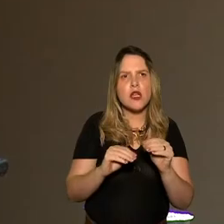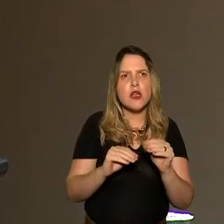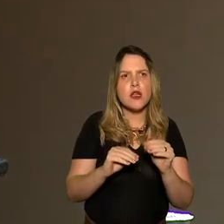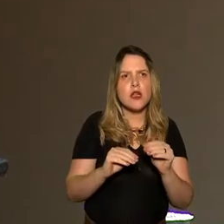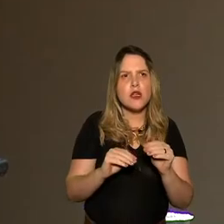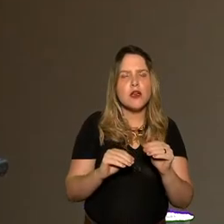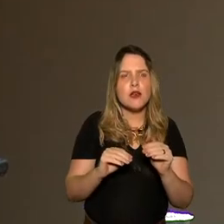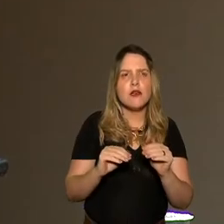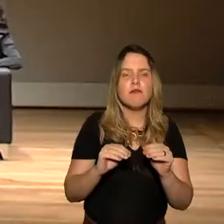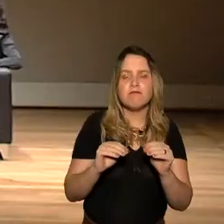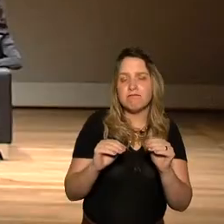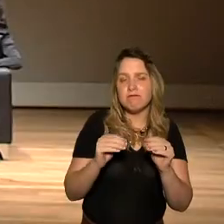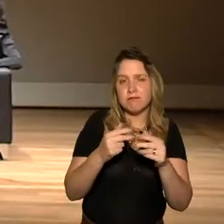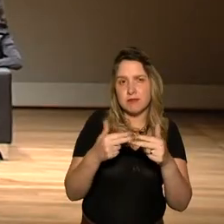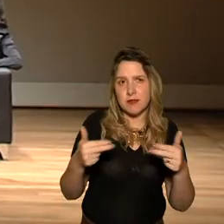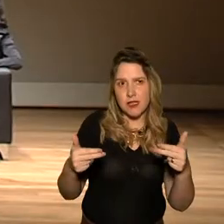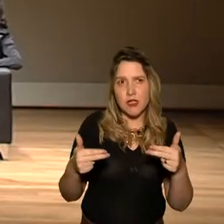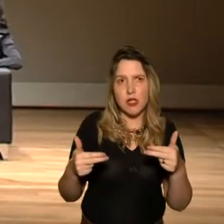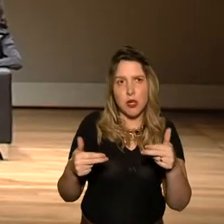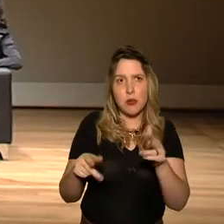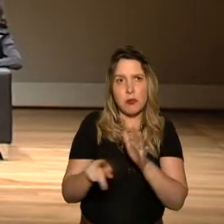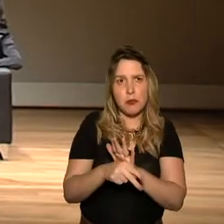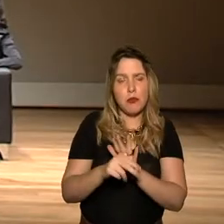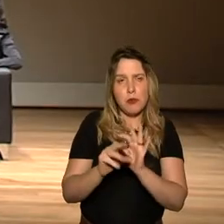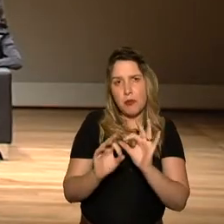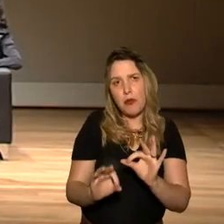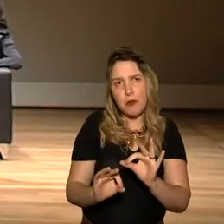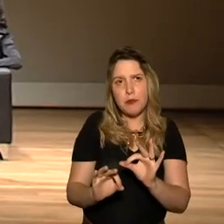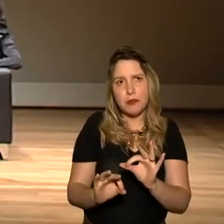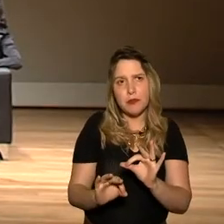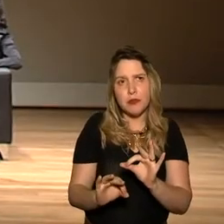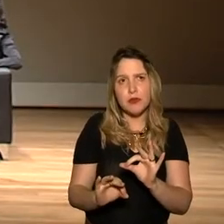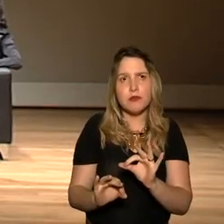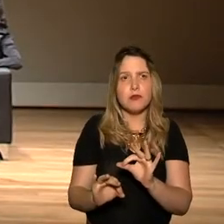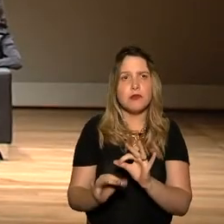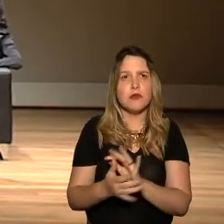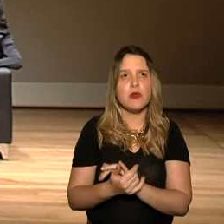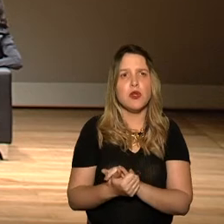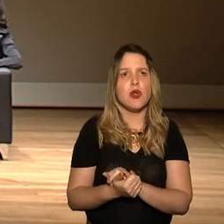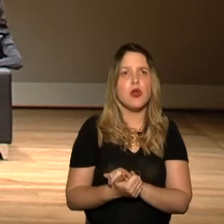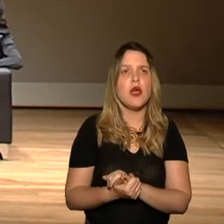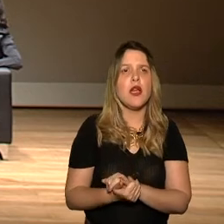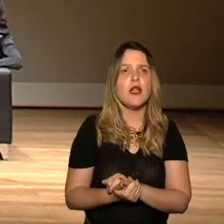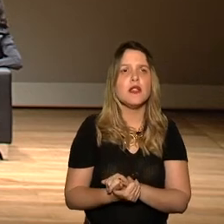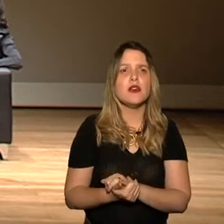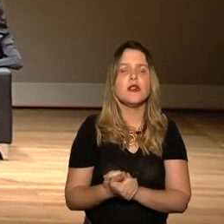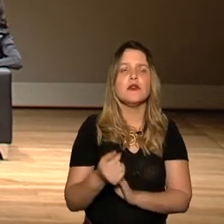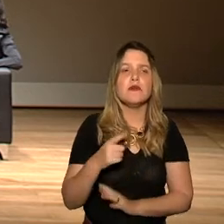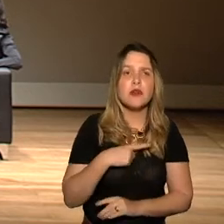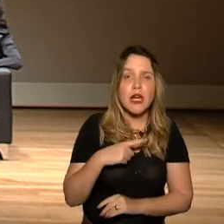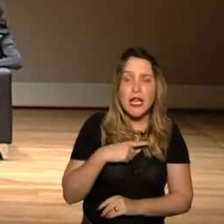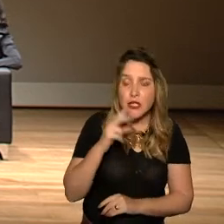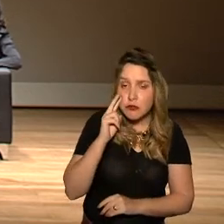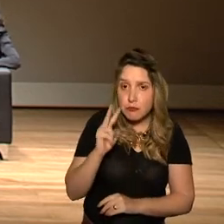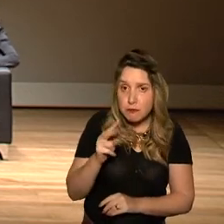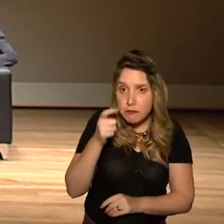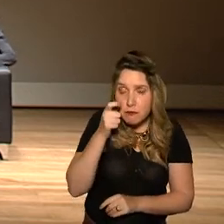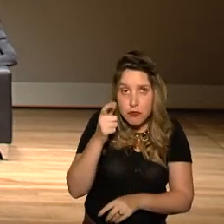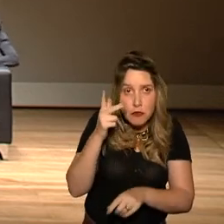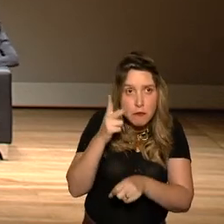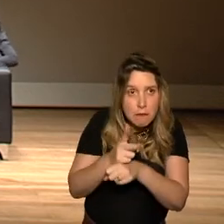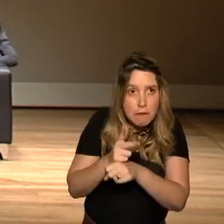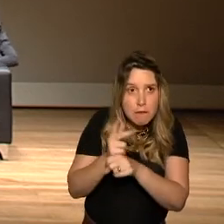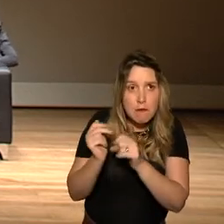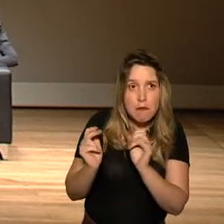chão lisinho Além da questão da né do do reflexo do vidro aquele chão liso que foi um convite